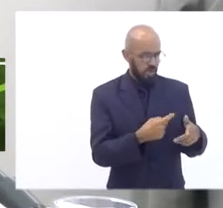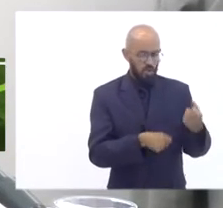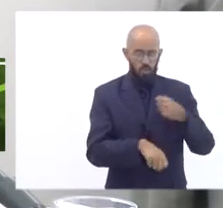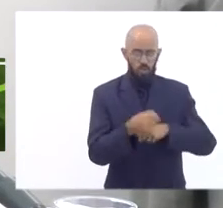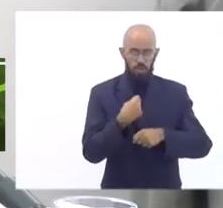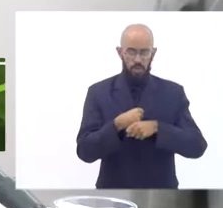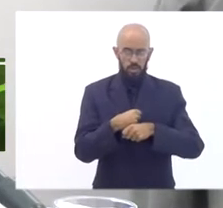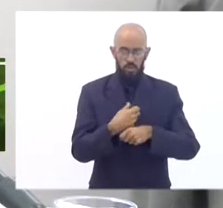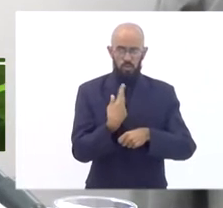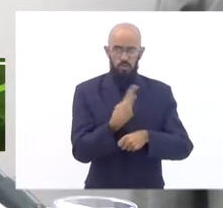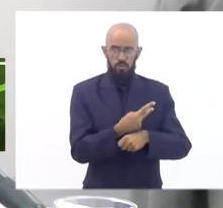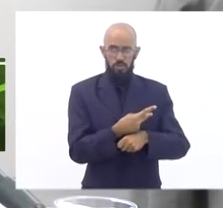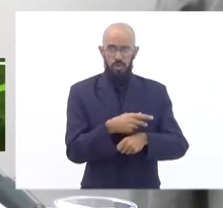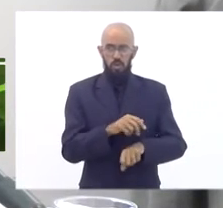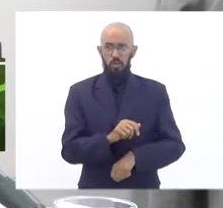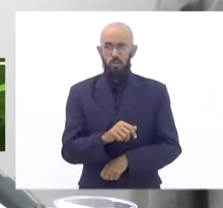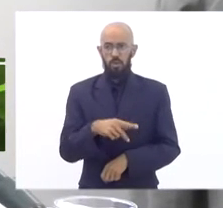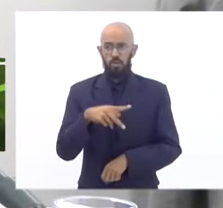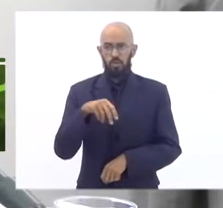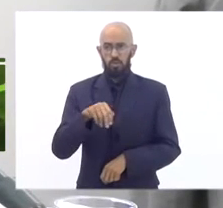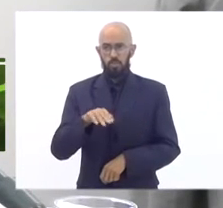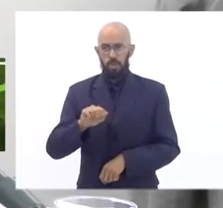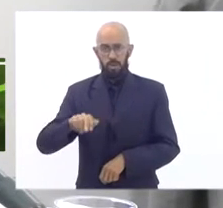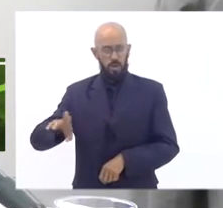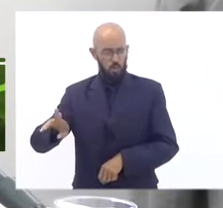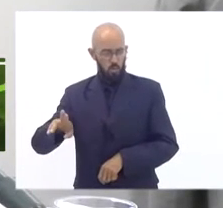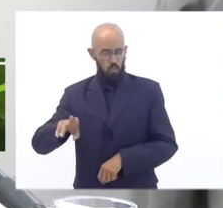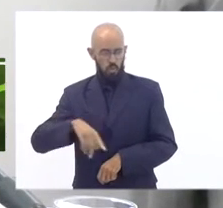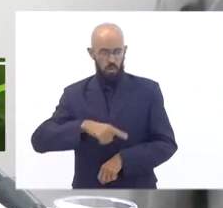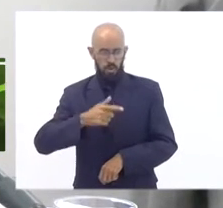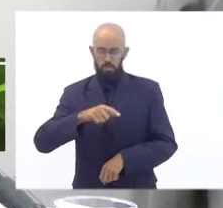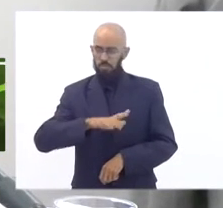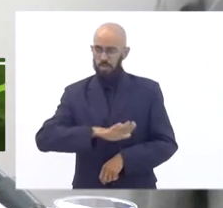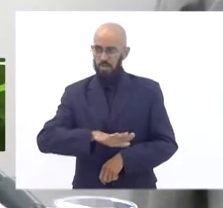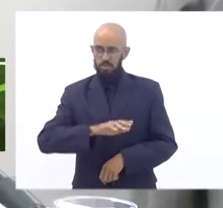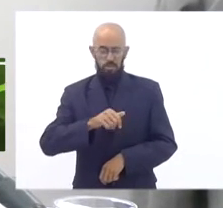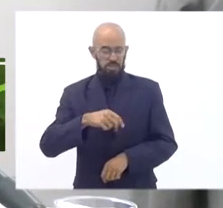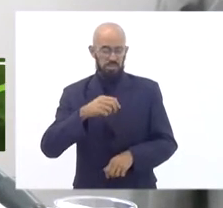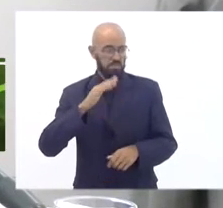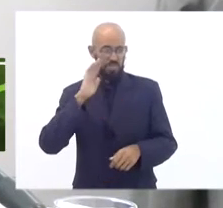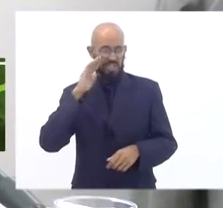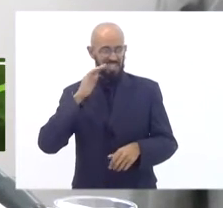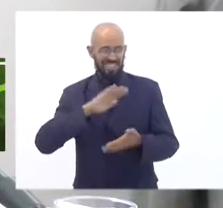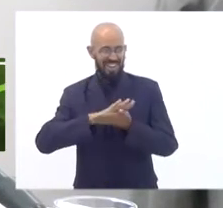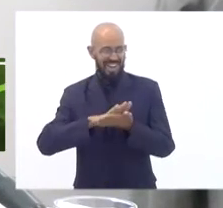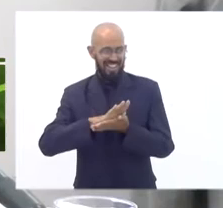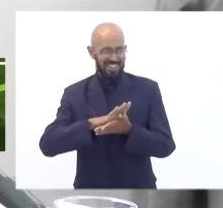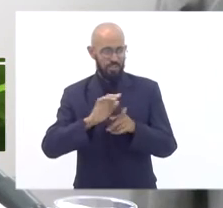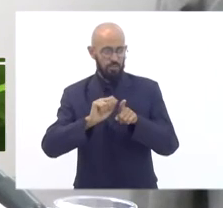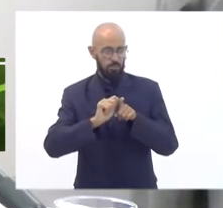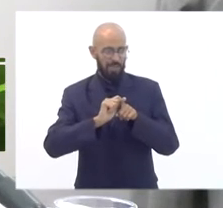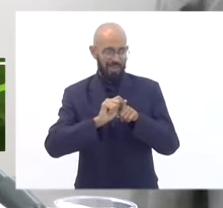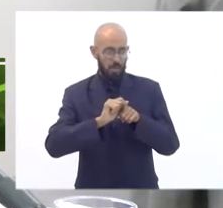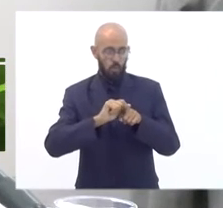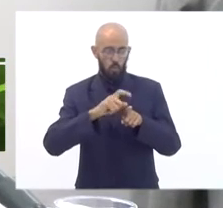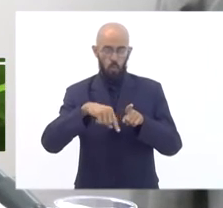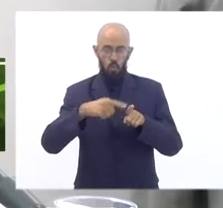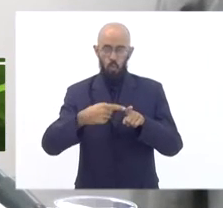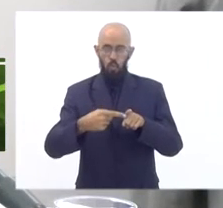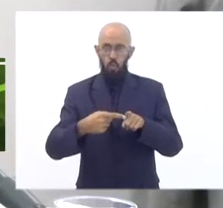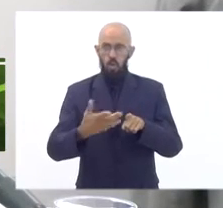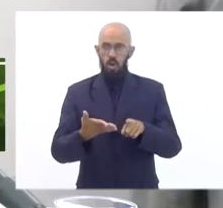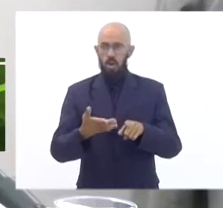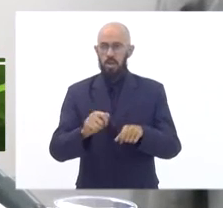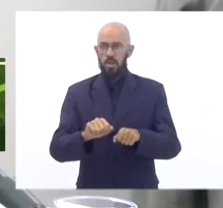sobrenome político do pneu, não entende nada de mobilidade, e passou, os meses que passou na secretaria, passou decidindo se seria vice-prefeito de Nova Iguaçu,